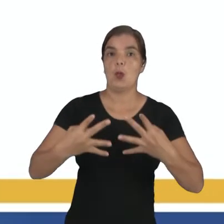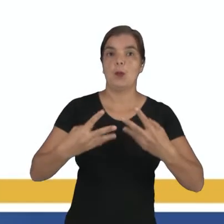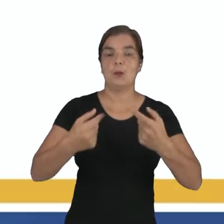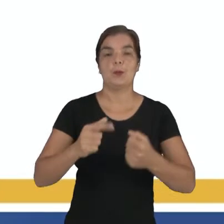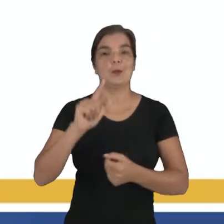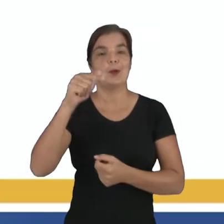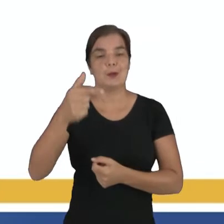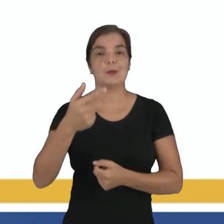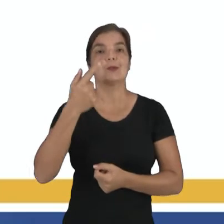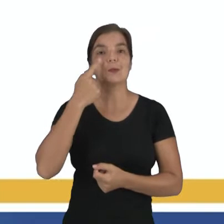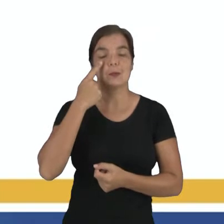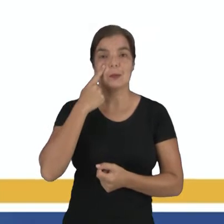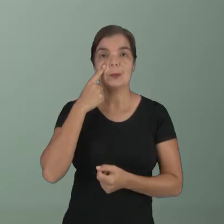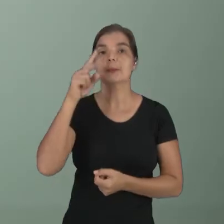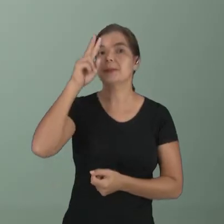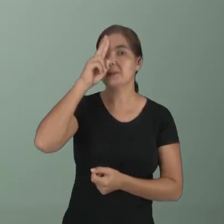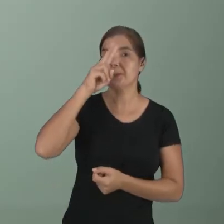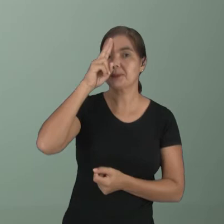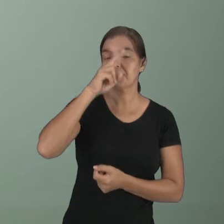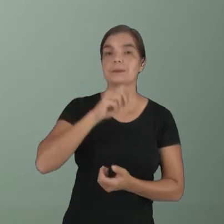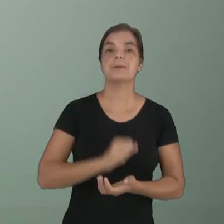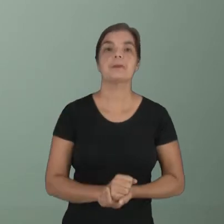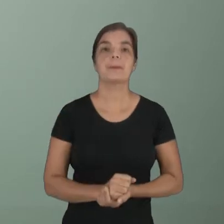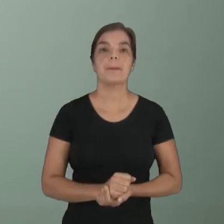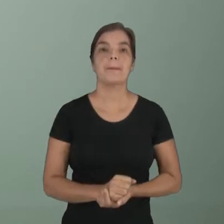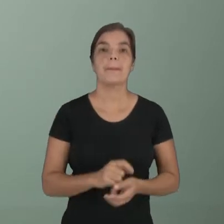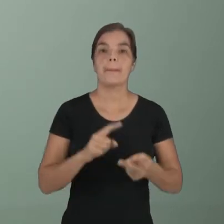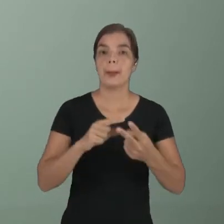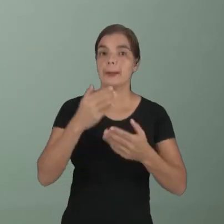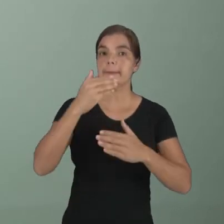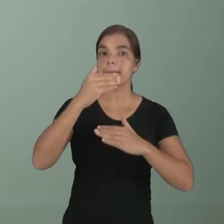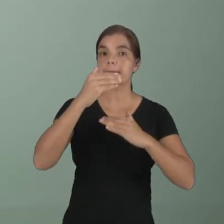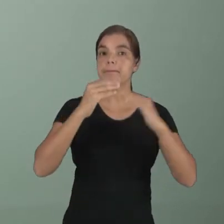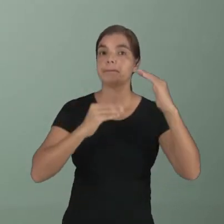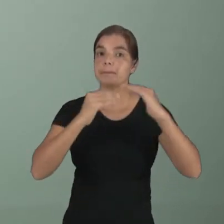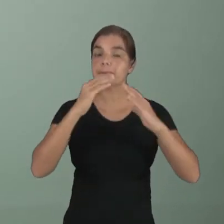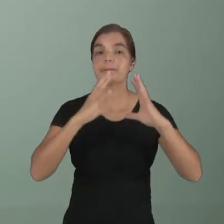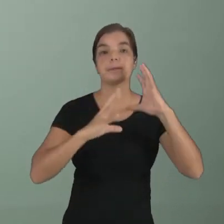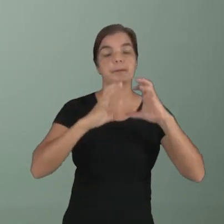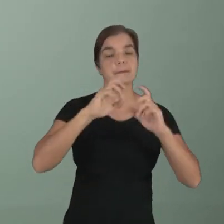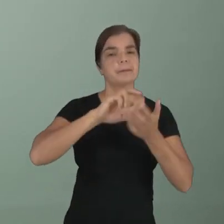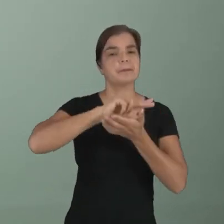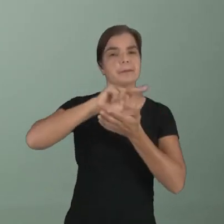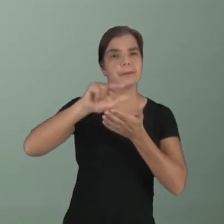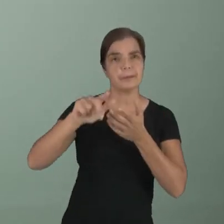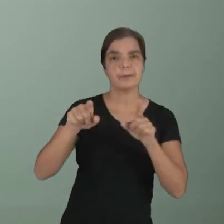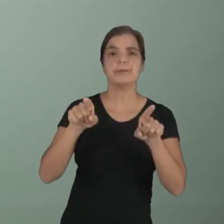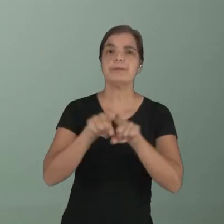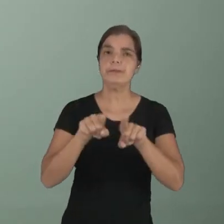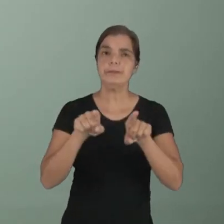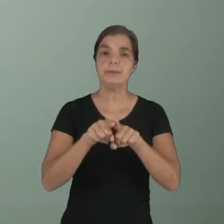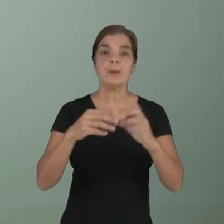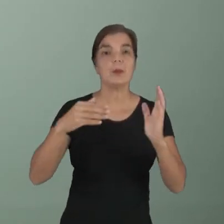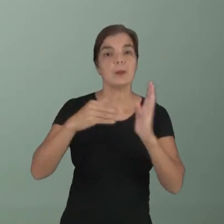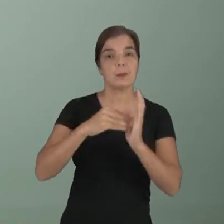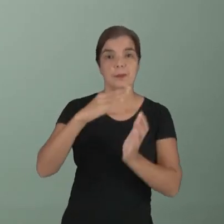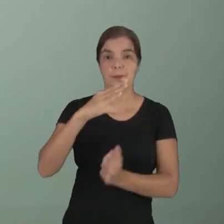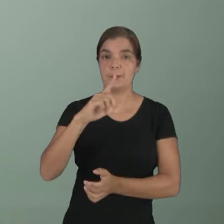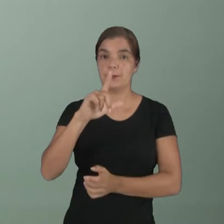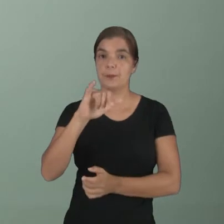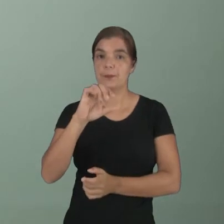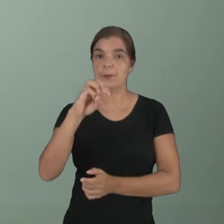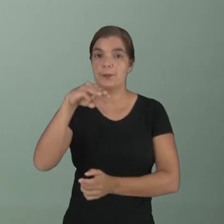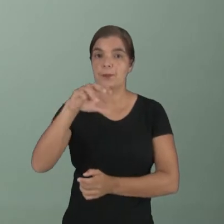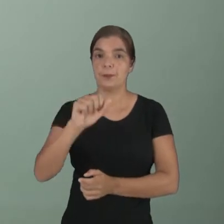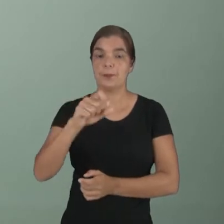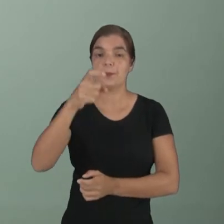todas as outras ações da história. E entre o conflito, temos várias ações até chegar ao